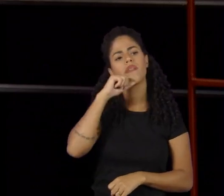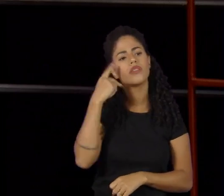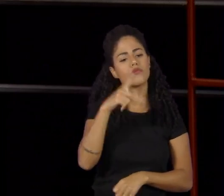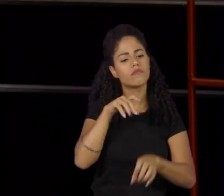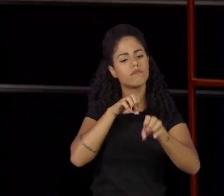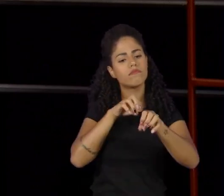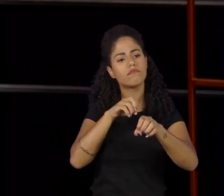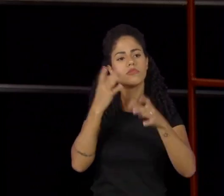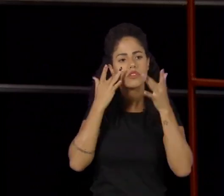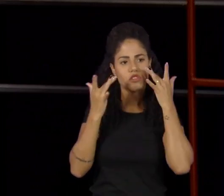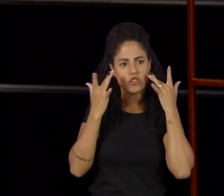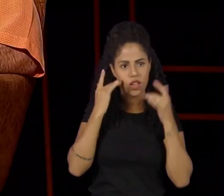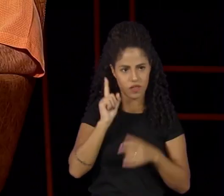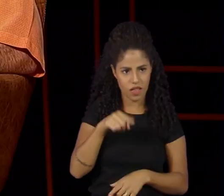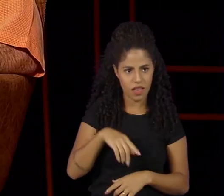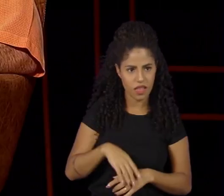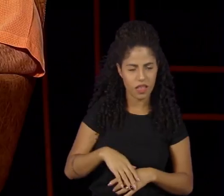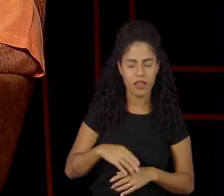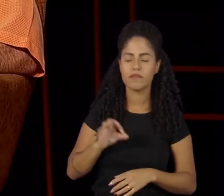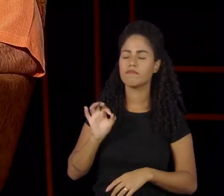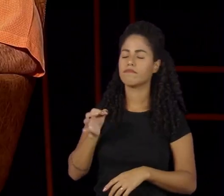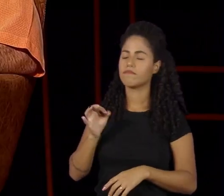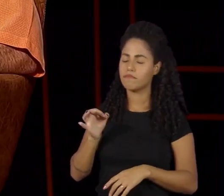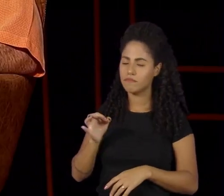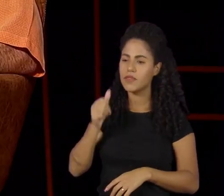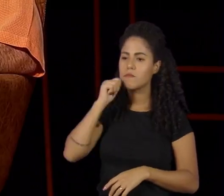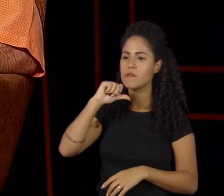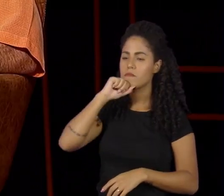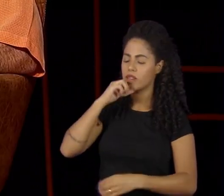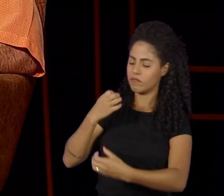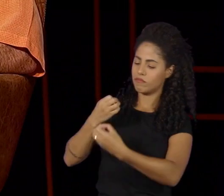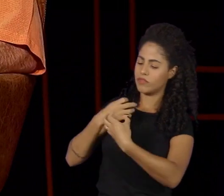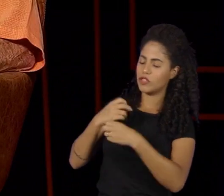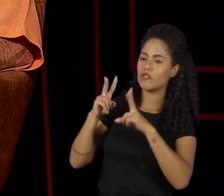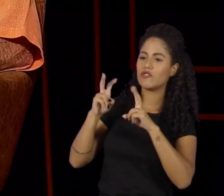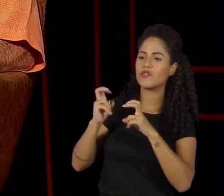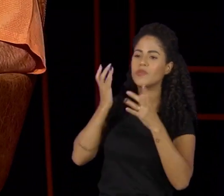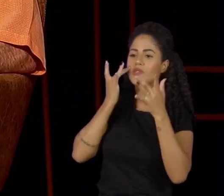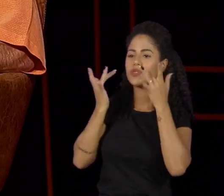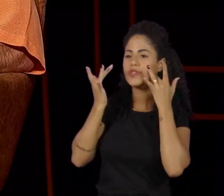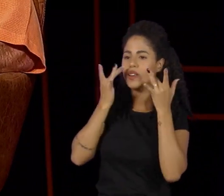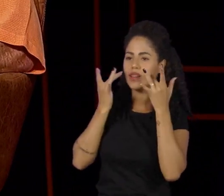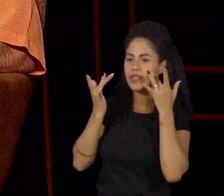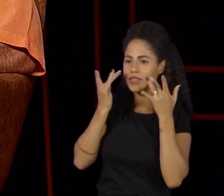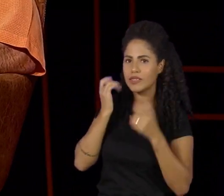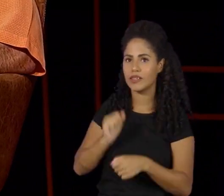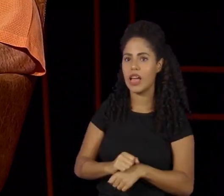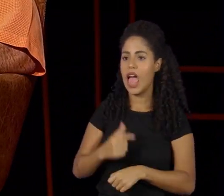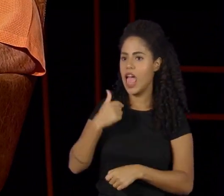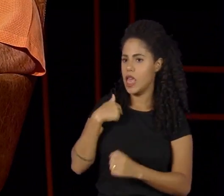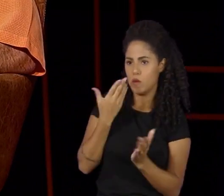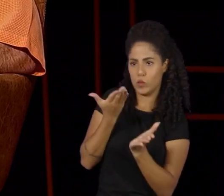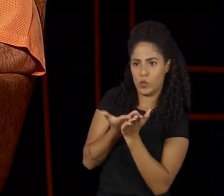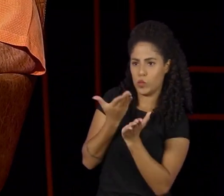de teatro, não é? Exatamente, exatamente. Eu tenho essa coisa. Eu não fiz escola de